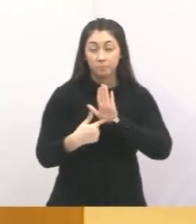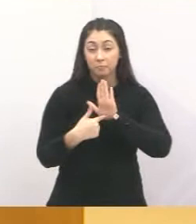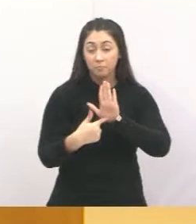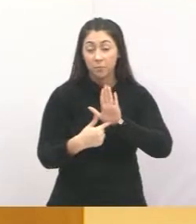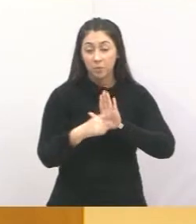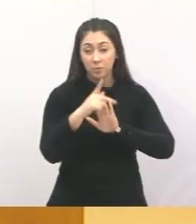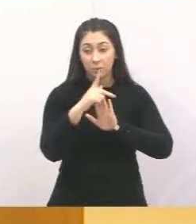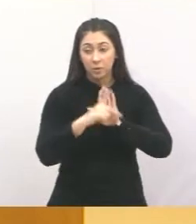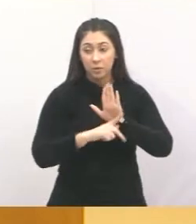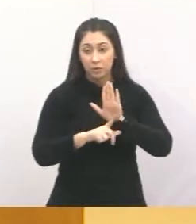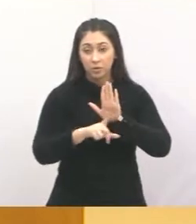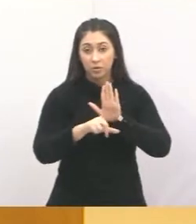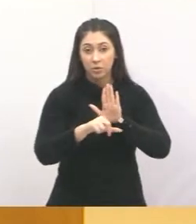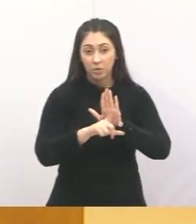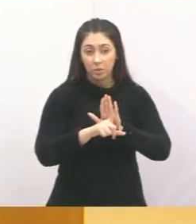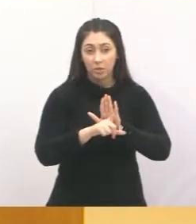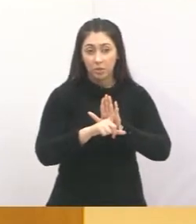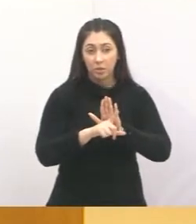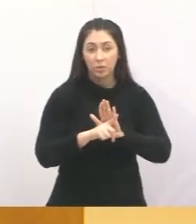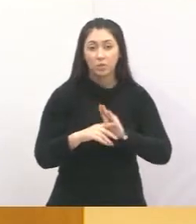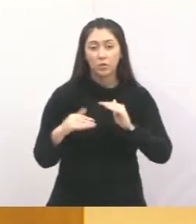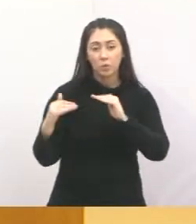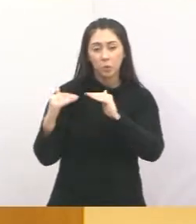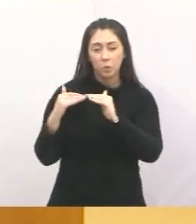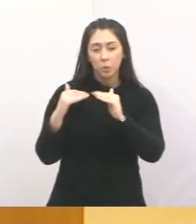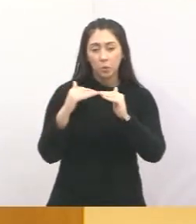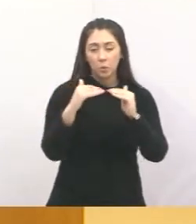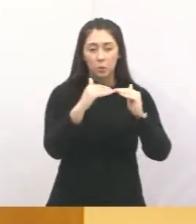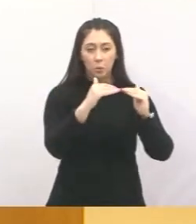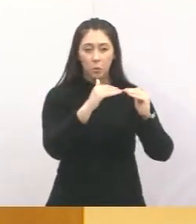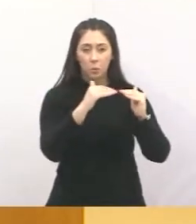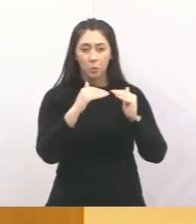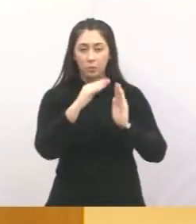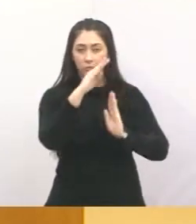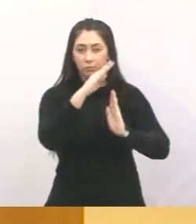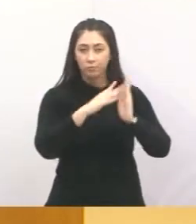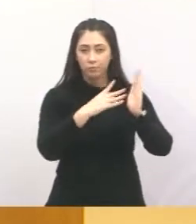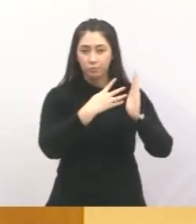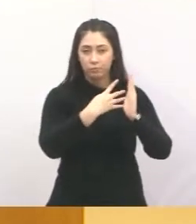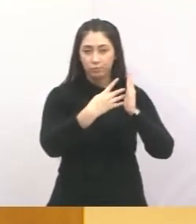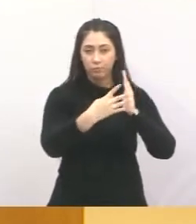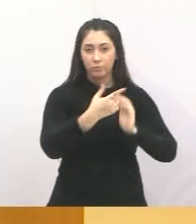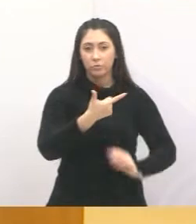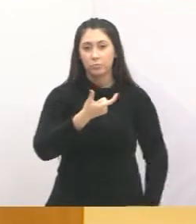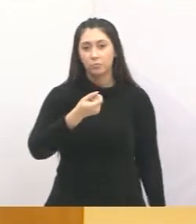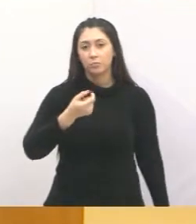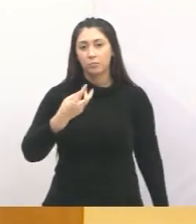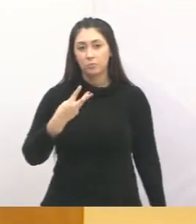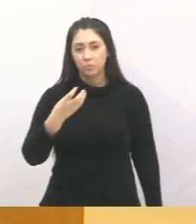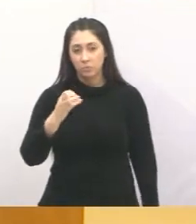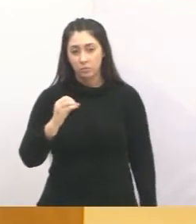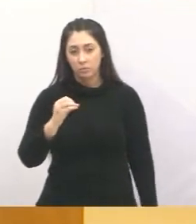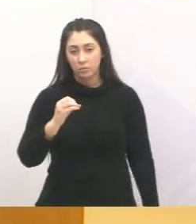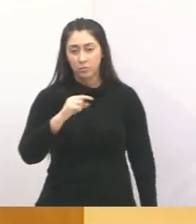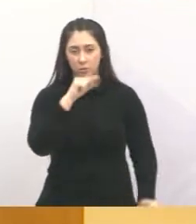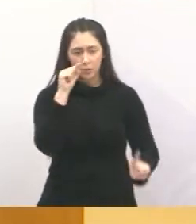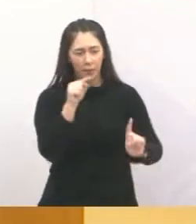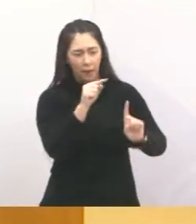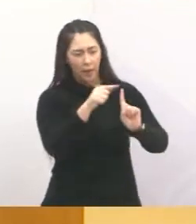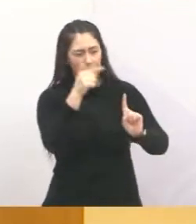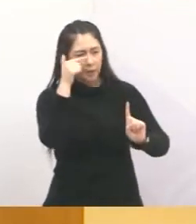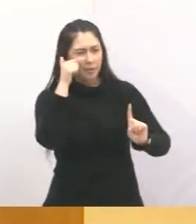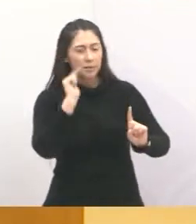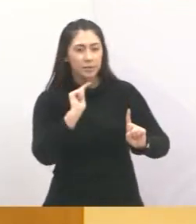projeto de lei está em consonância com a Agenda 2030, atingindo os seguintes objetivos